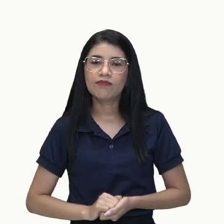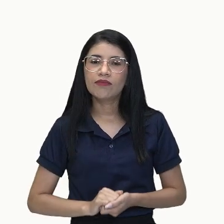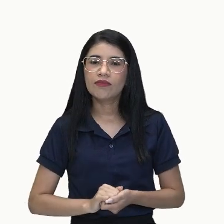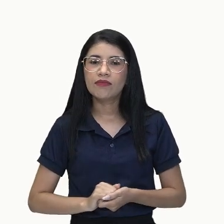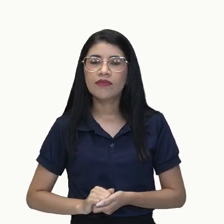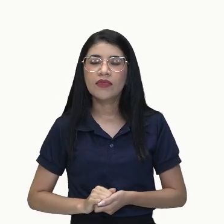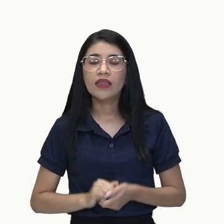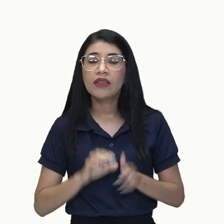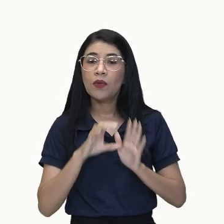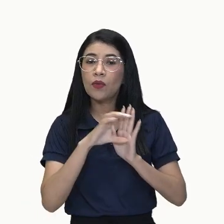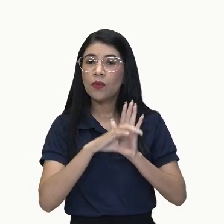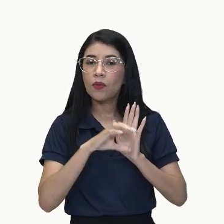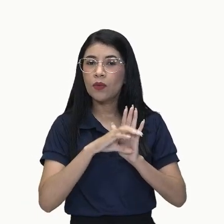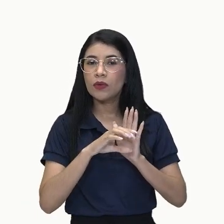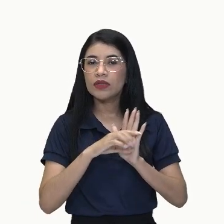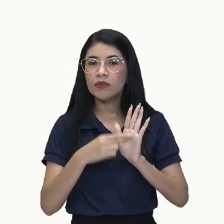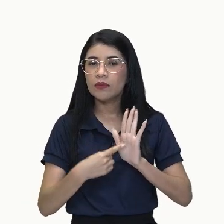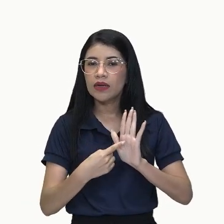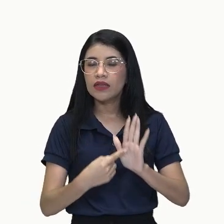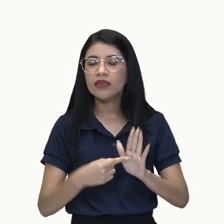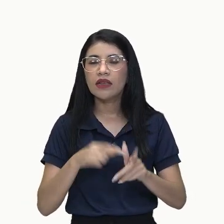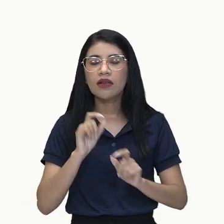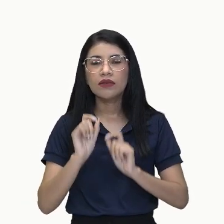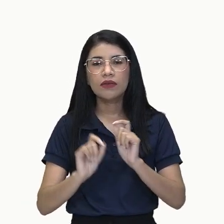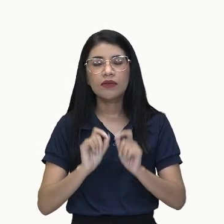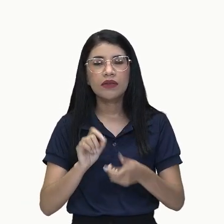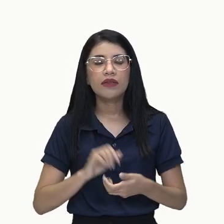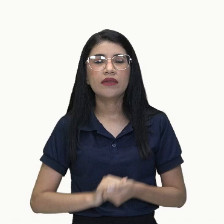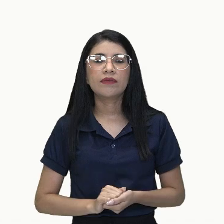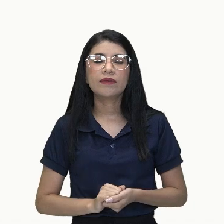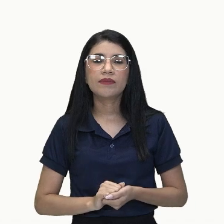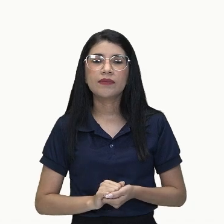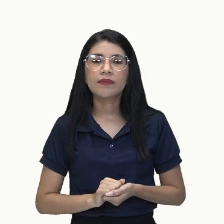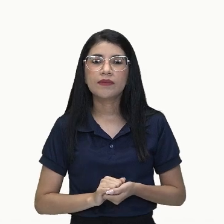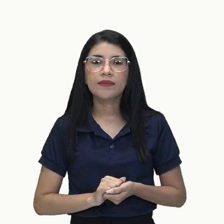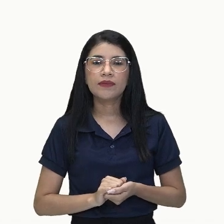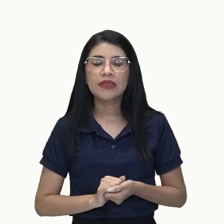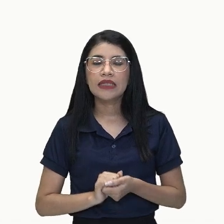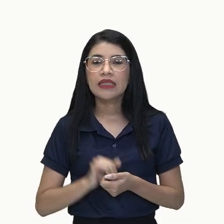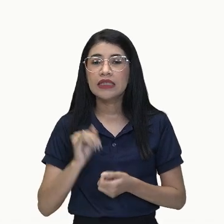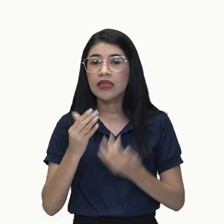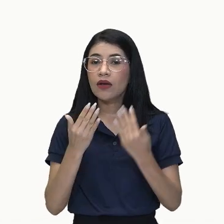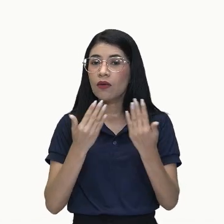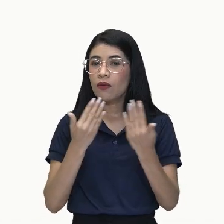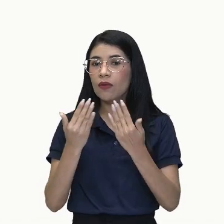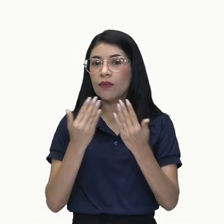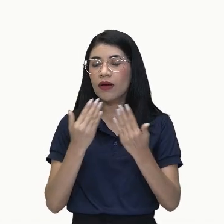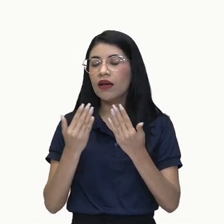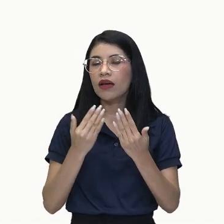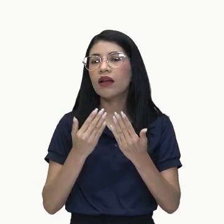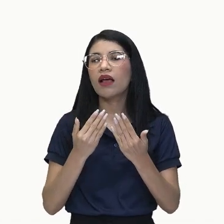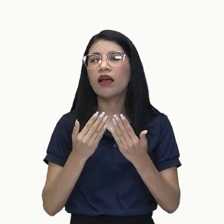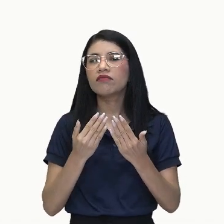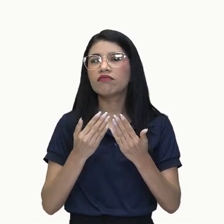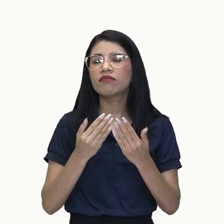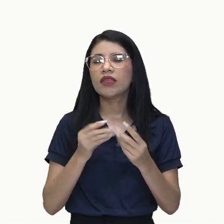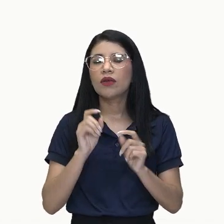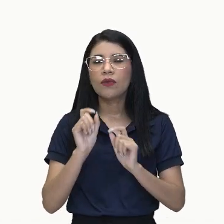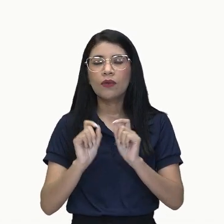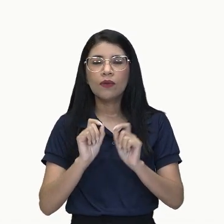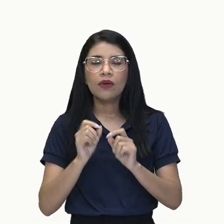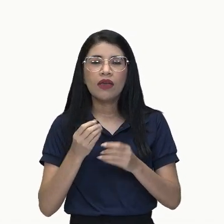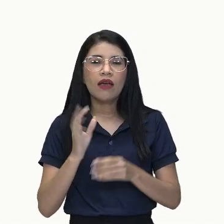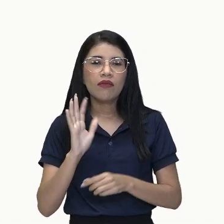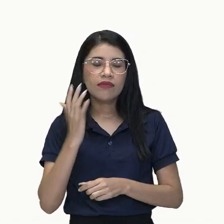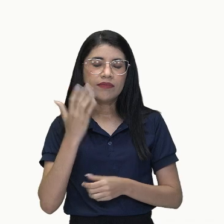esta definição, esse conceito, você tem o seguinte, comparando, fazendo uma analogia,